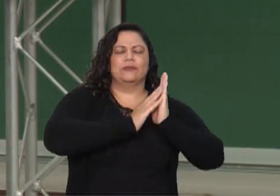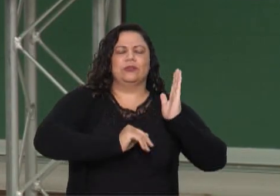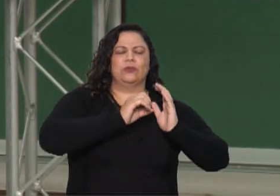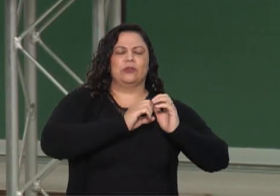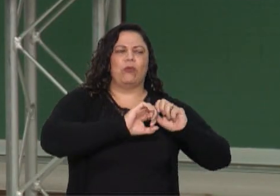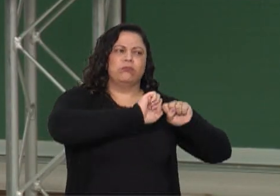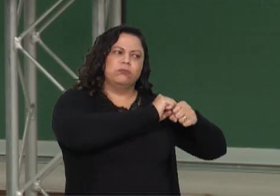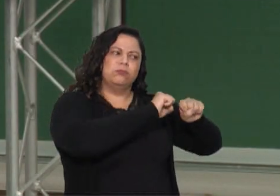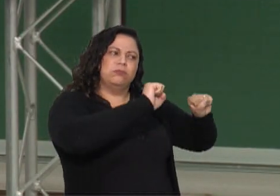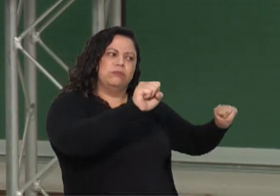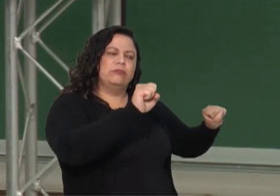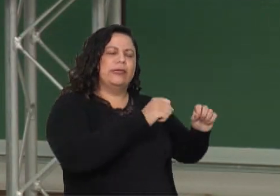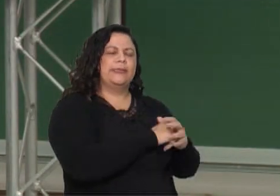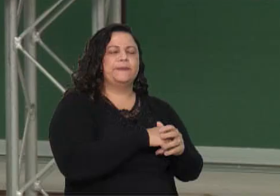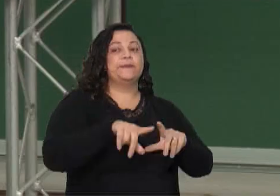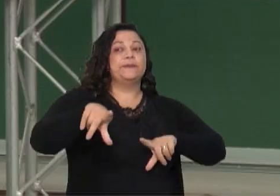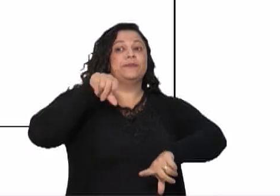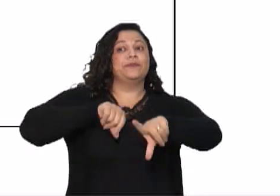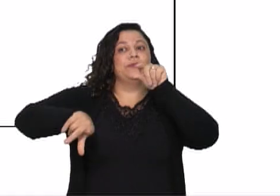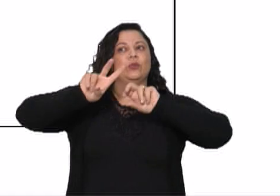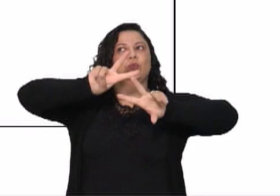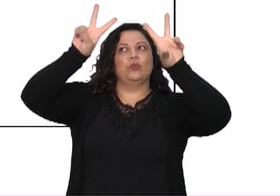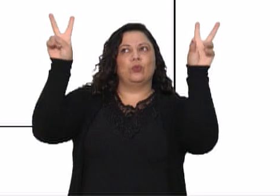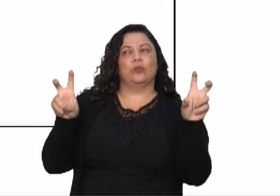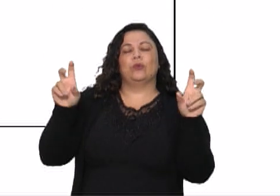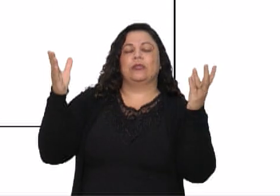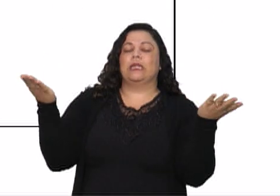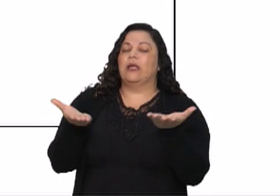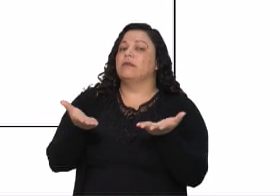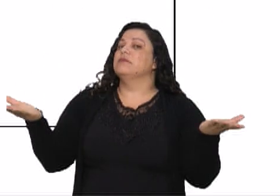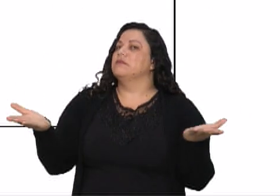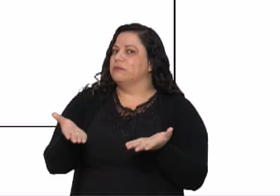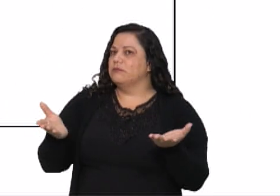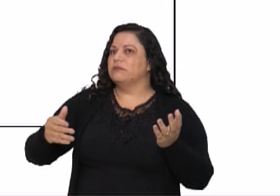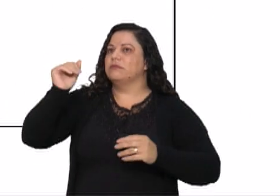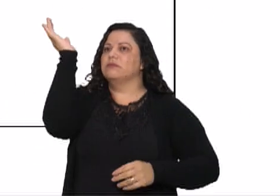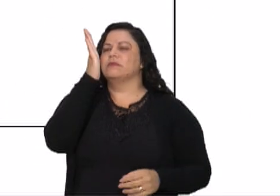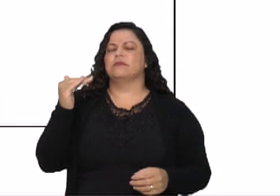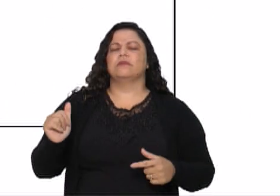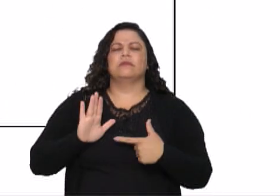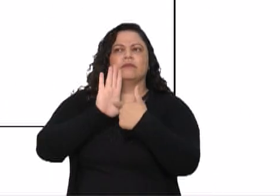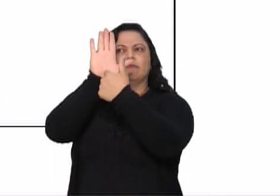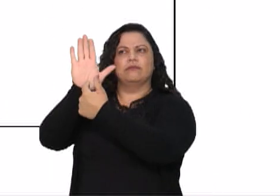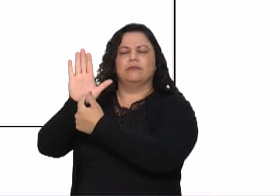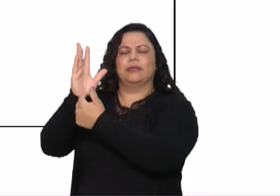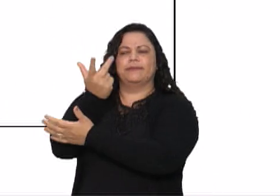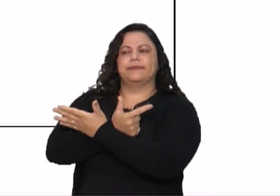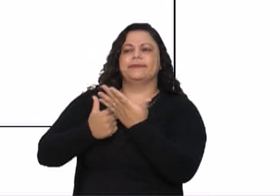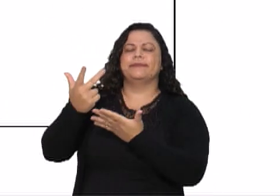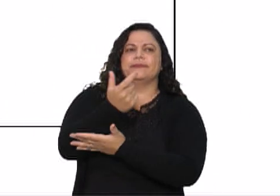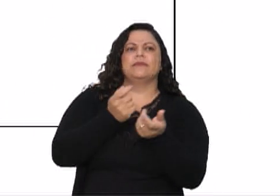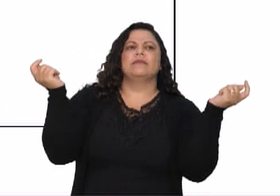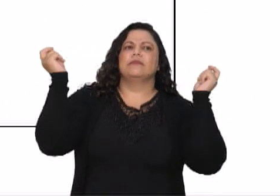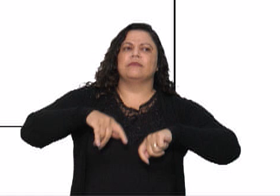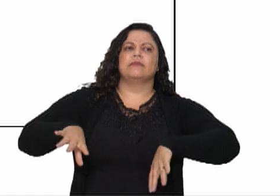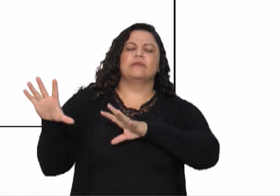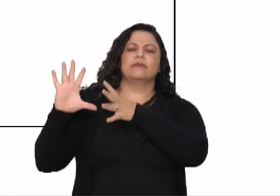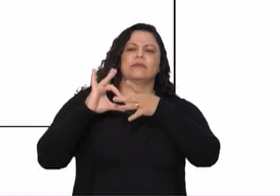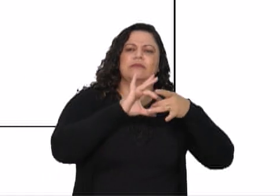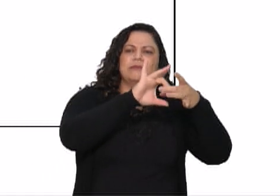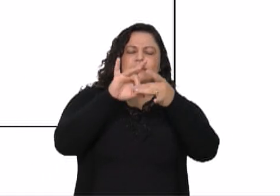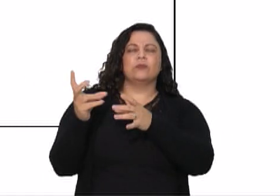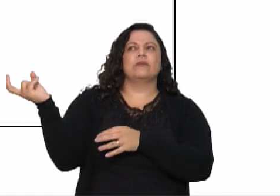só, escolha um tema atual do Brasil para representar no painel. O tema pode ser relacionado com